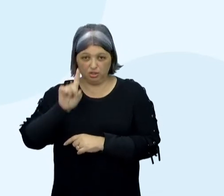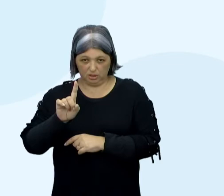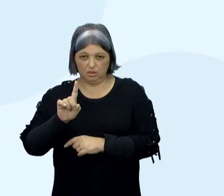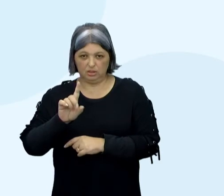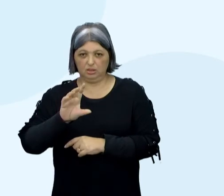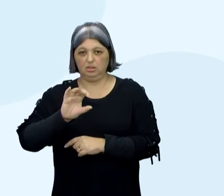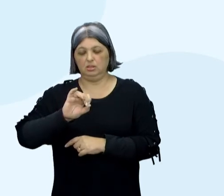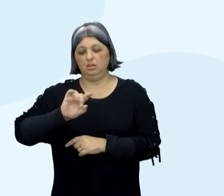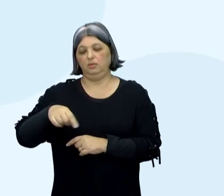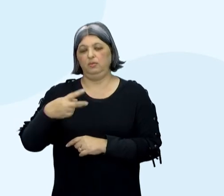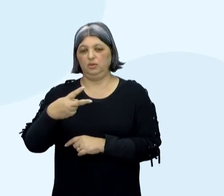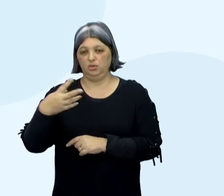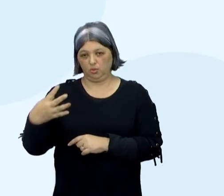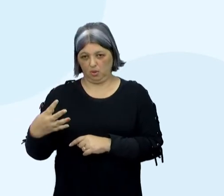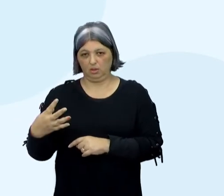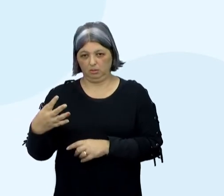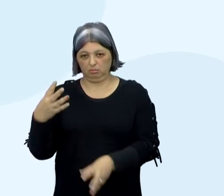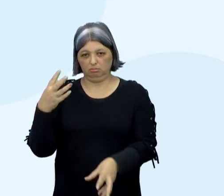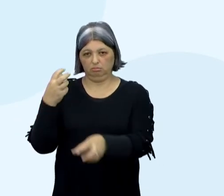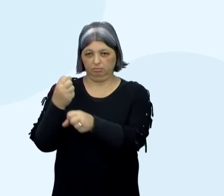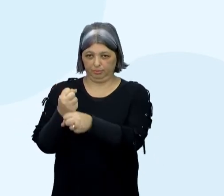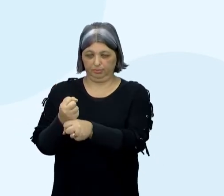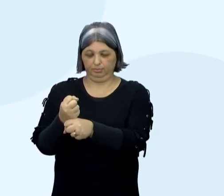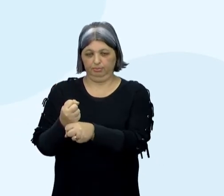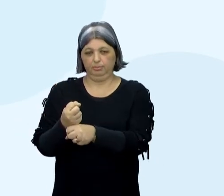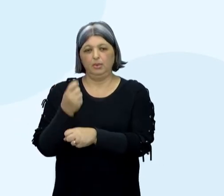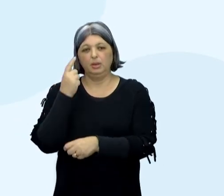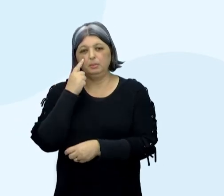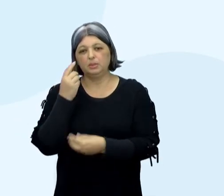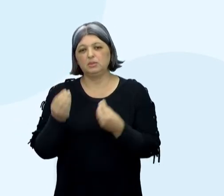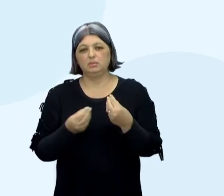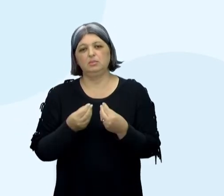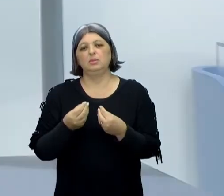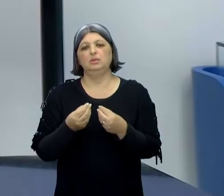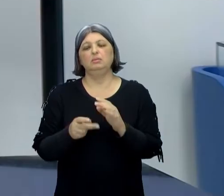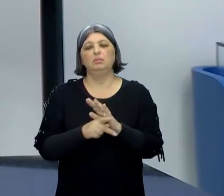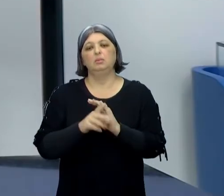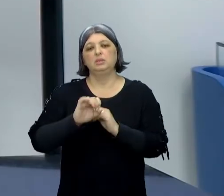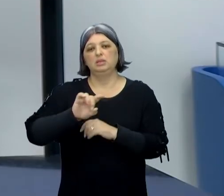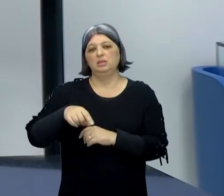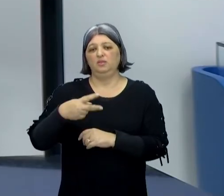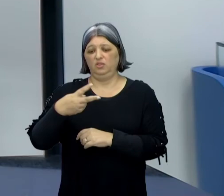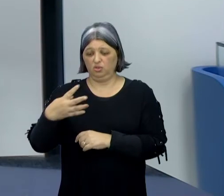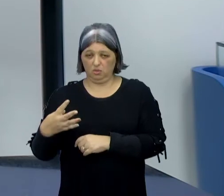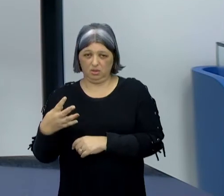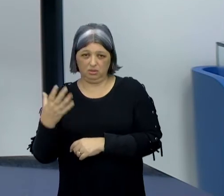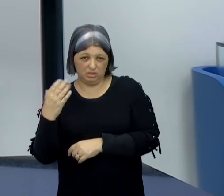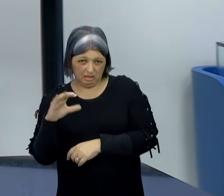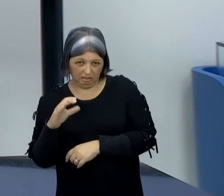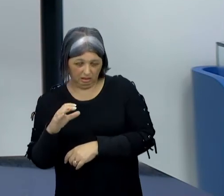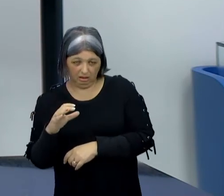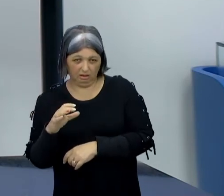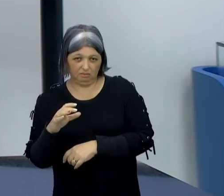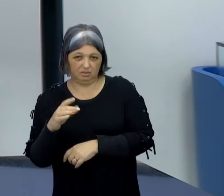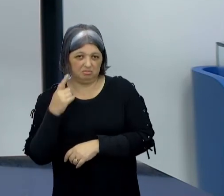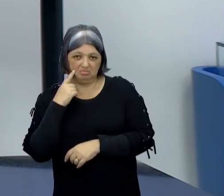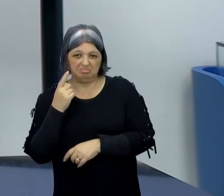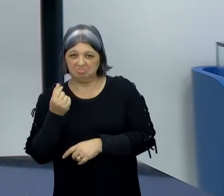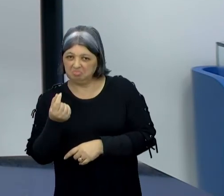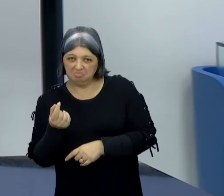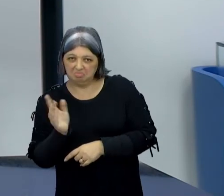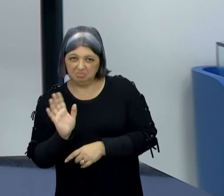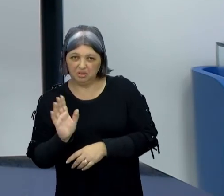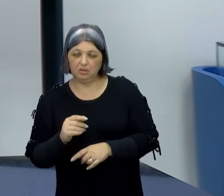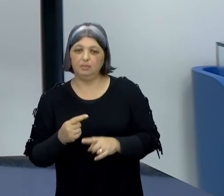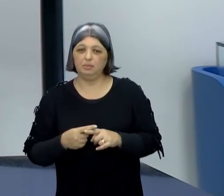de 0,24. Se a gente for pensar que 0,24 centavos não é nada, se a gente multiplicar isso